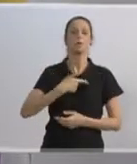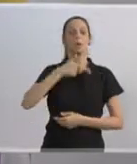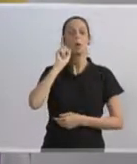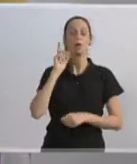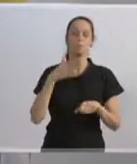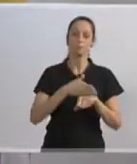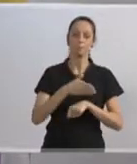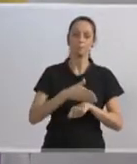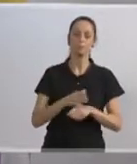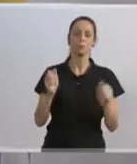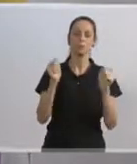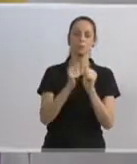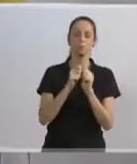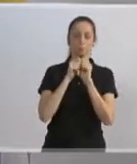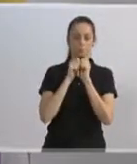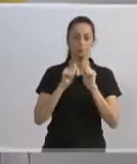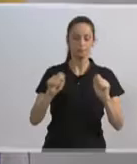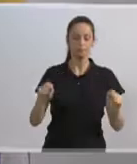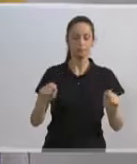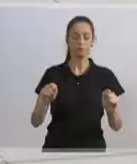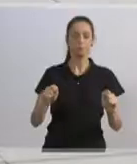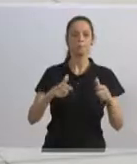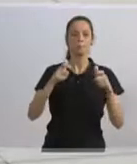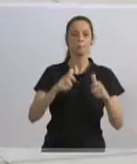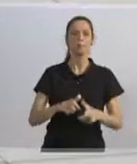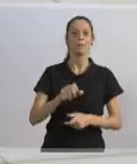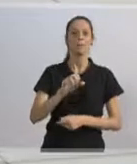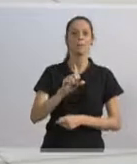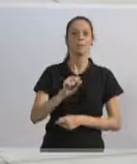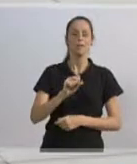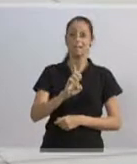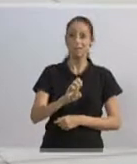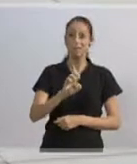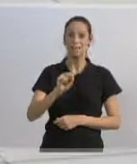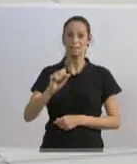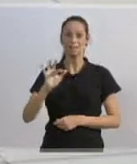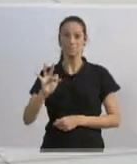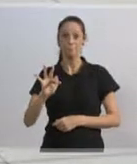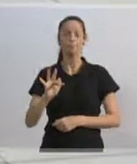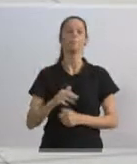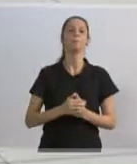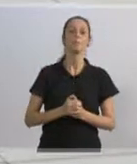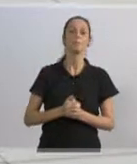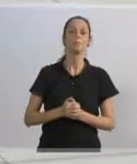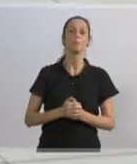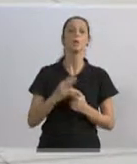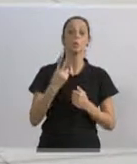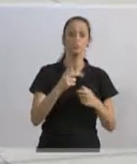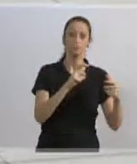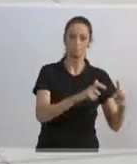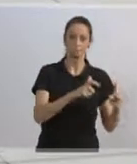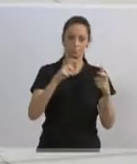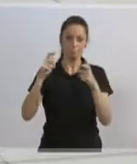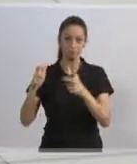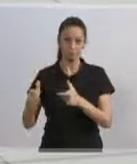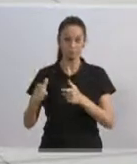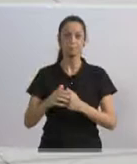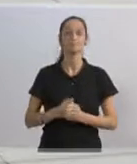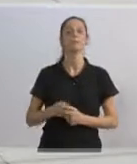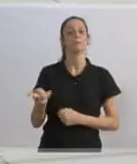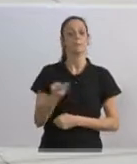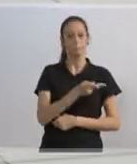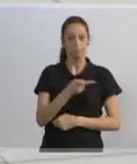junto com a assessoria na fff armando odebrecht tem como também sr piva ou duas